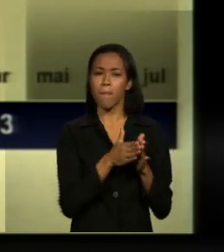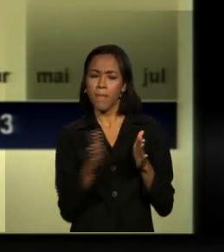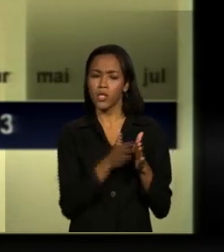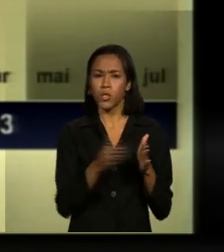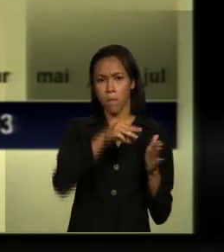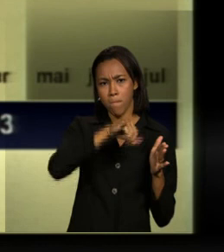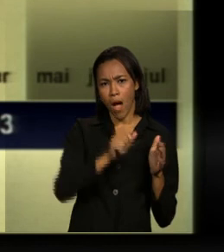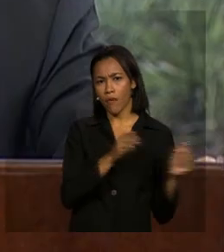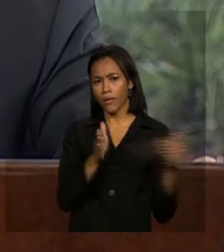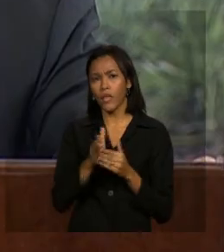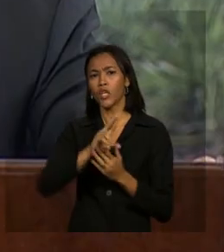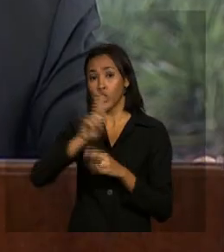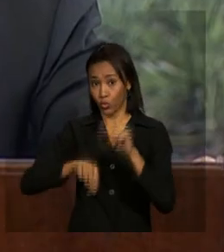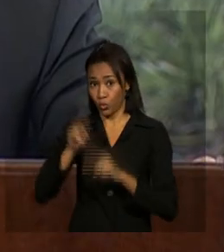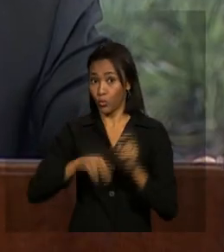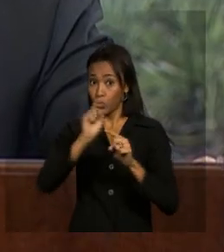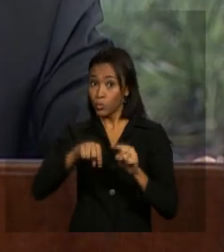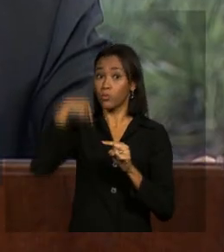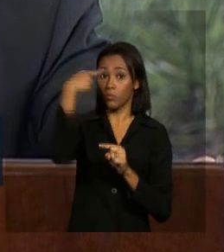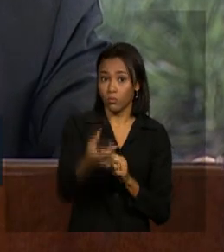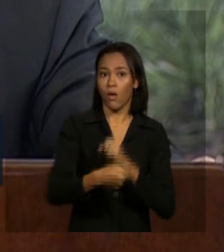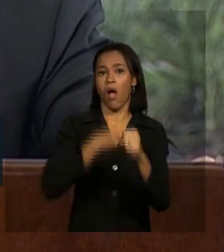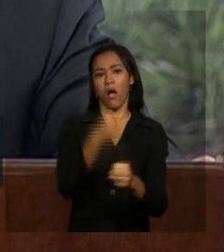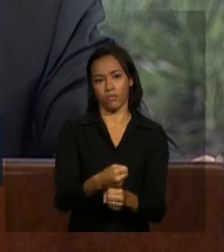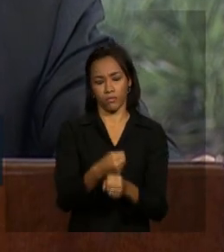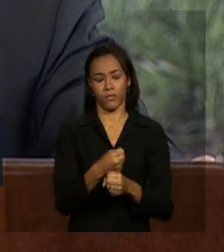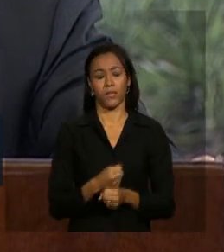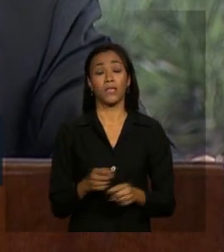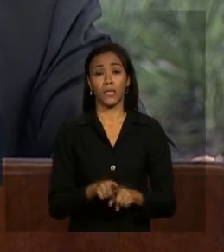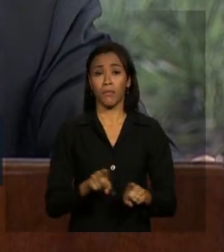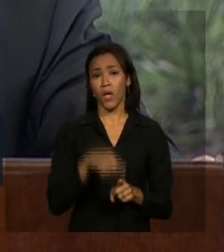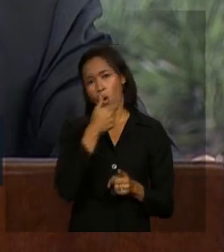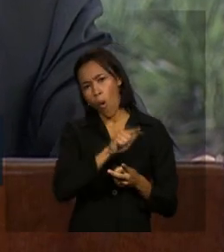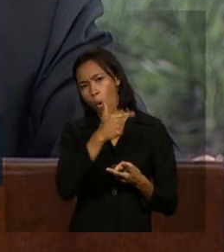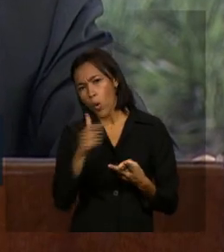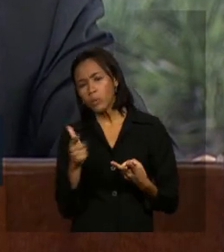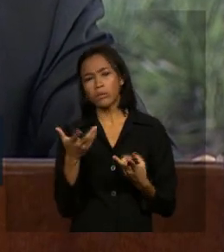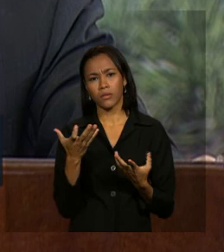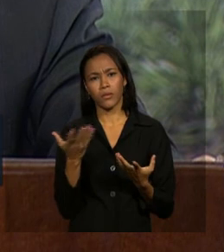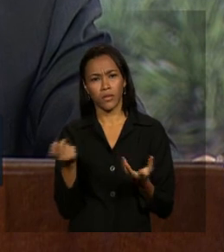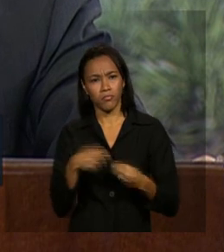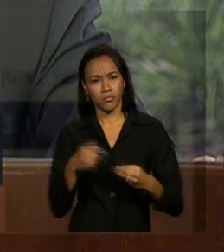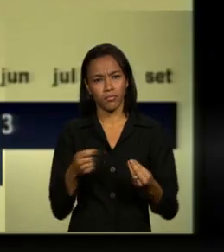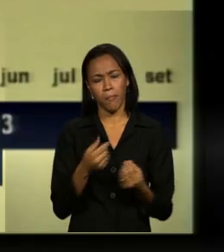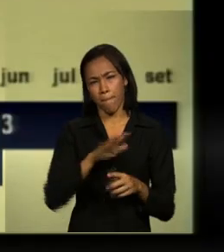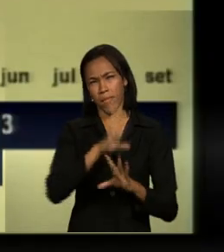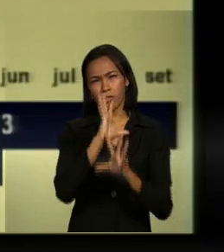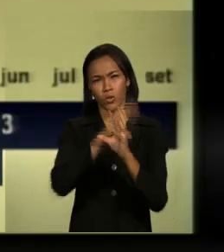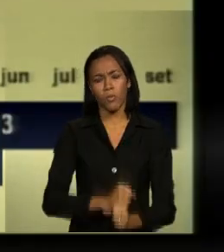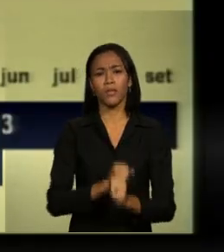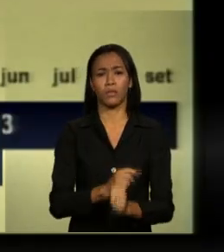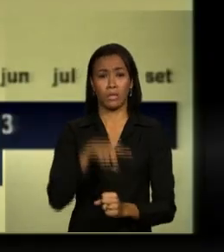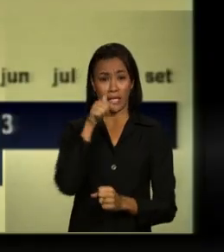entre Maio e julho do próximo ano no que diz respeito aos demais segmentos que perfazem um total de